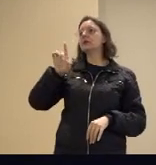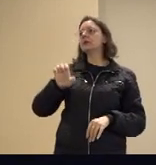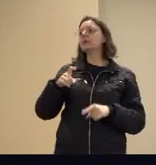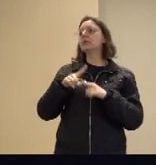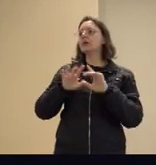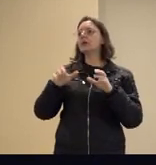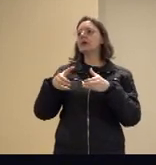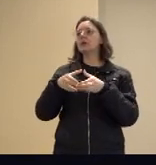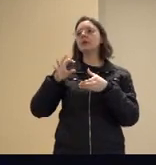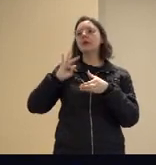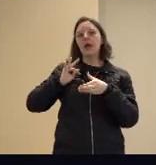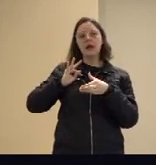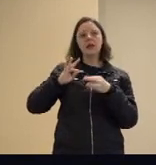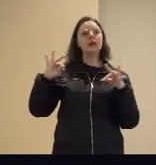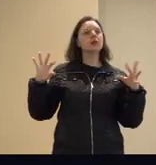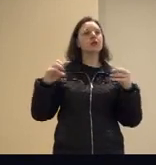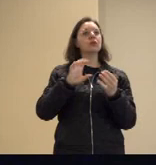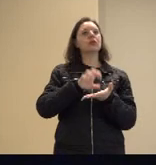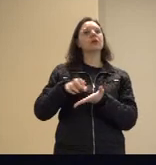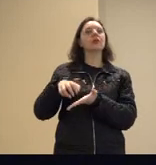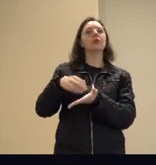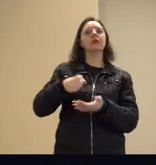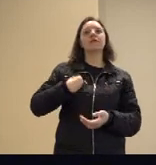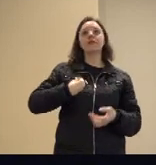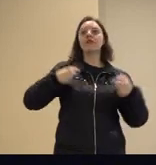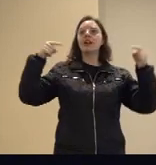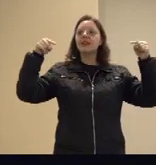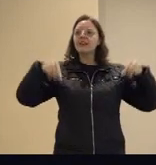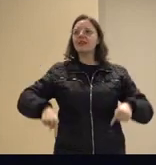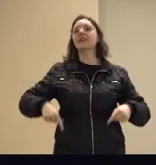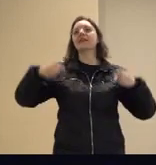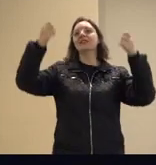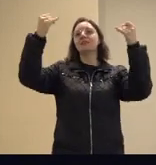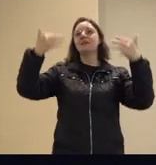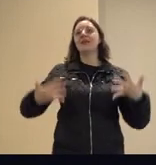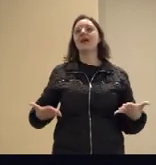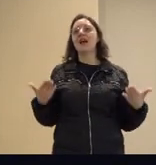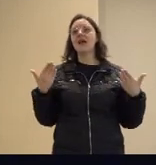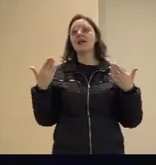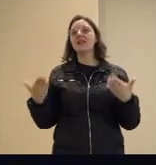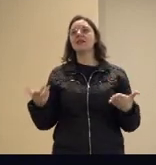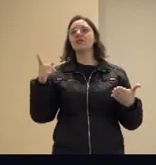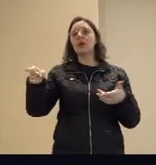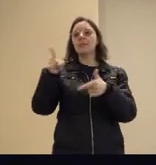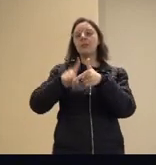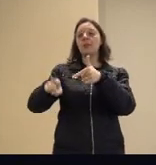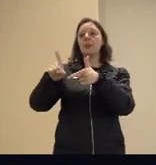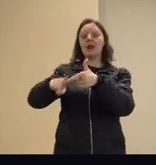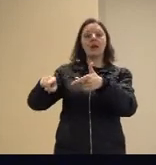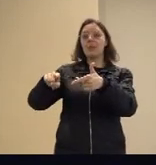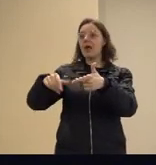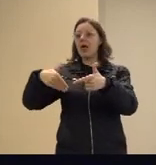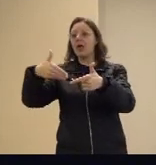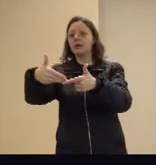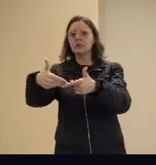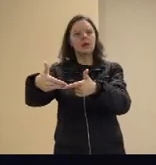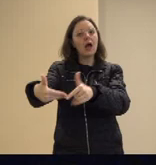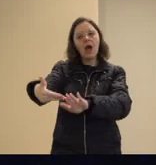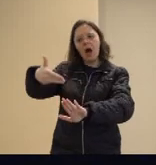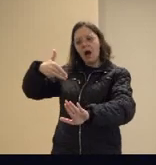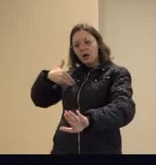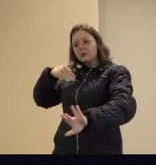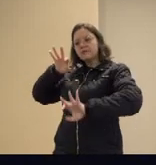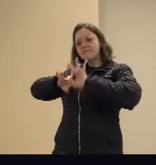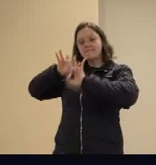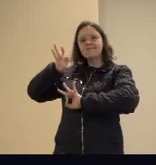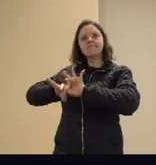equipes técnicas de todos os setores estão presentes. E falar disso é antecipar problema. Eu acho que, a